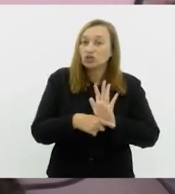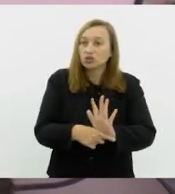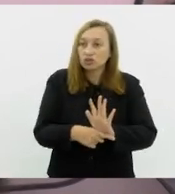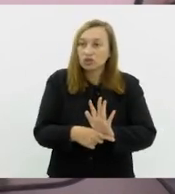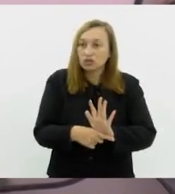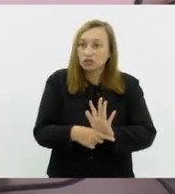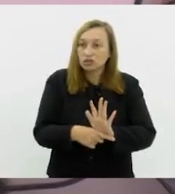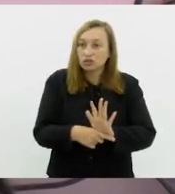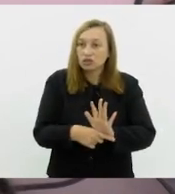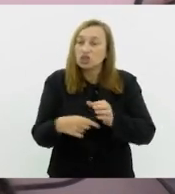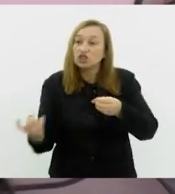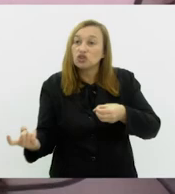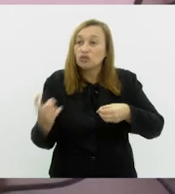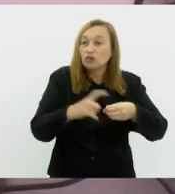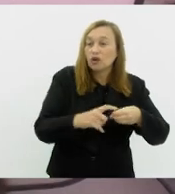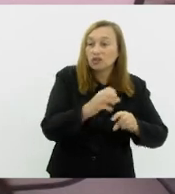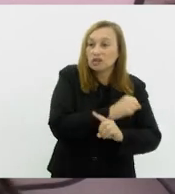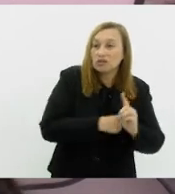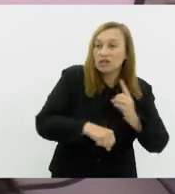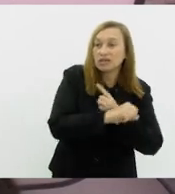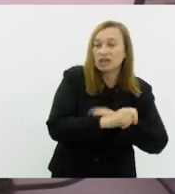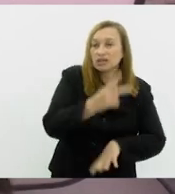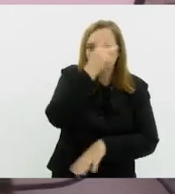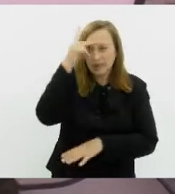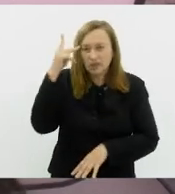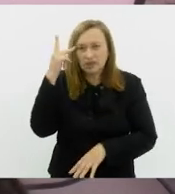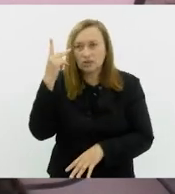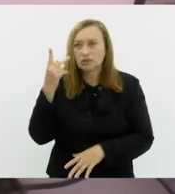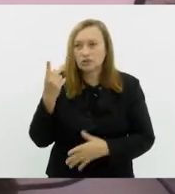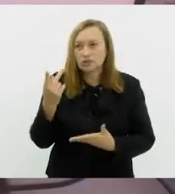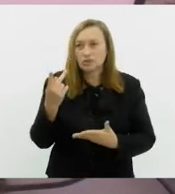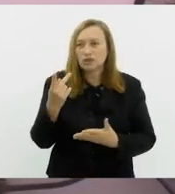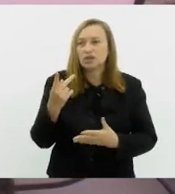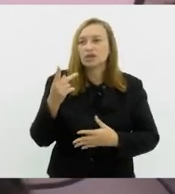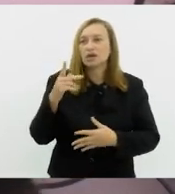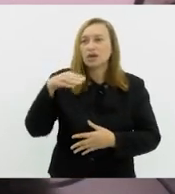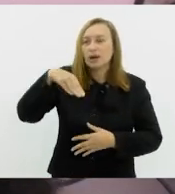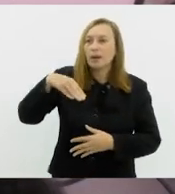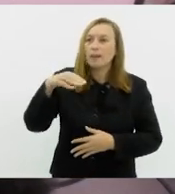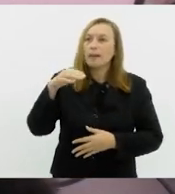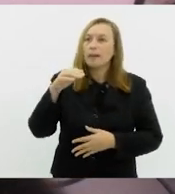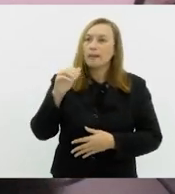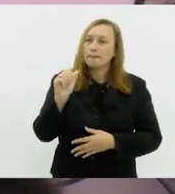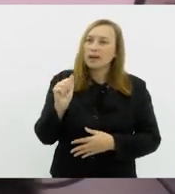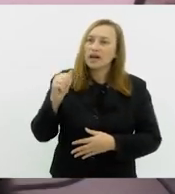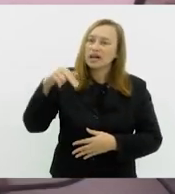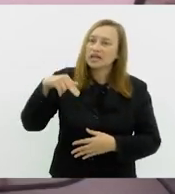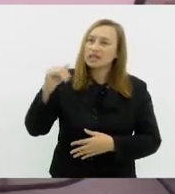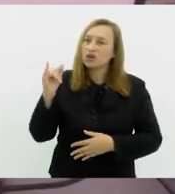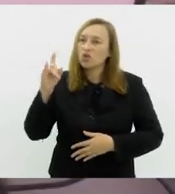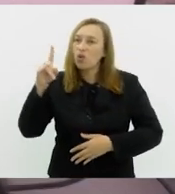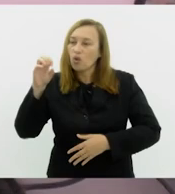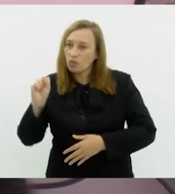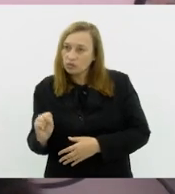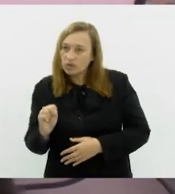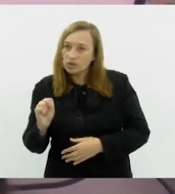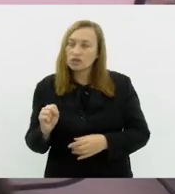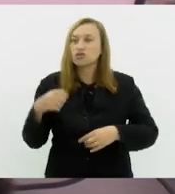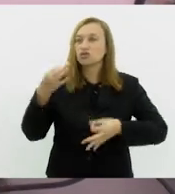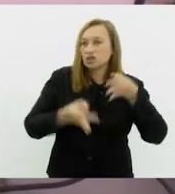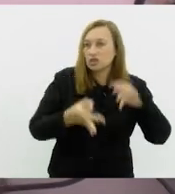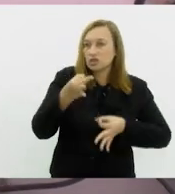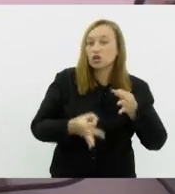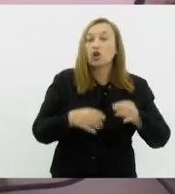de ressocialização de pessoas egressas dos manicômios, e hoje em dia também dos manicômios judiciários. Ou seja,